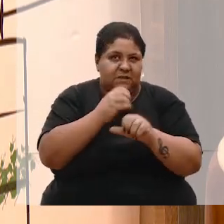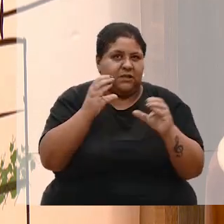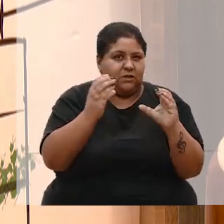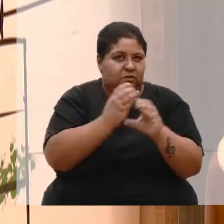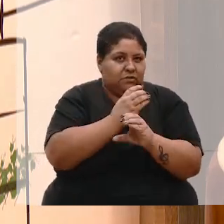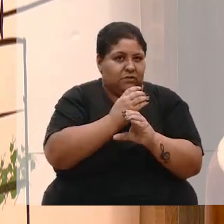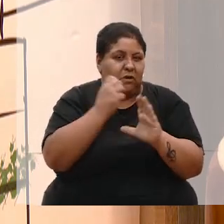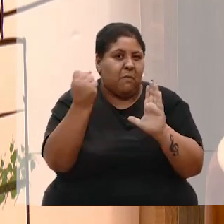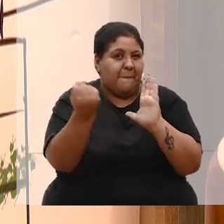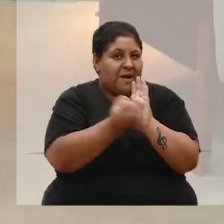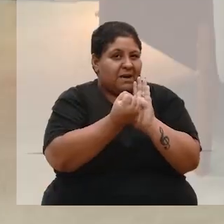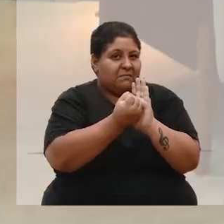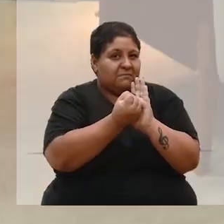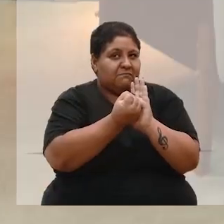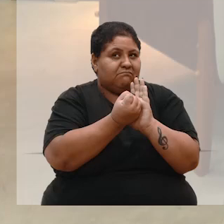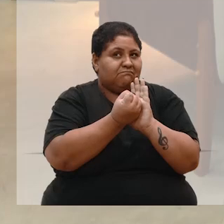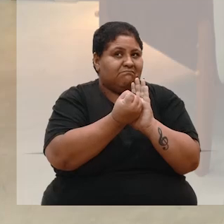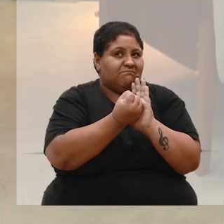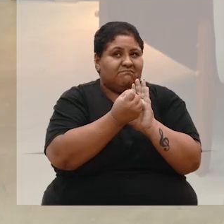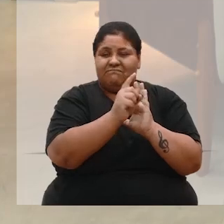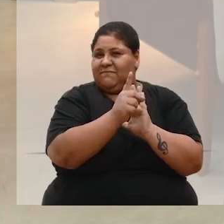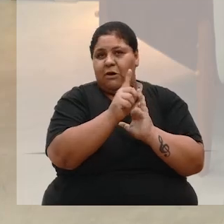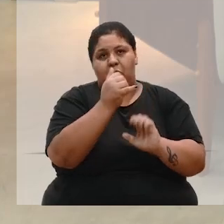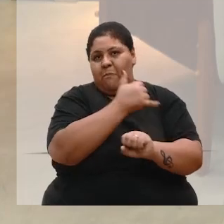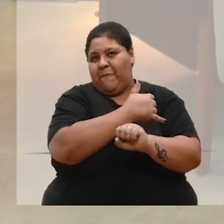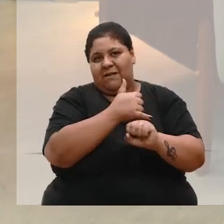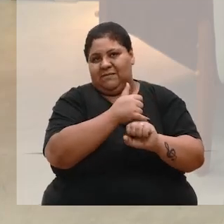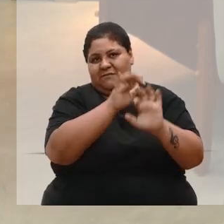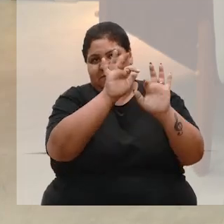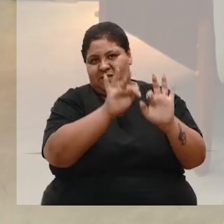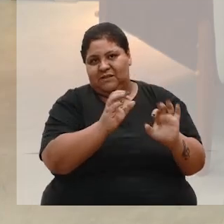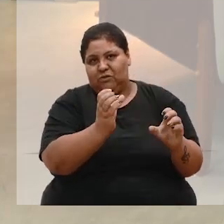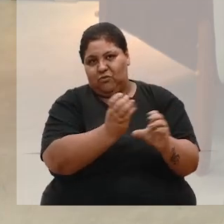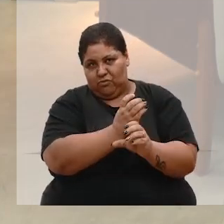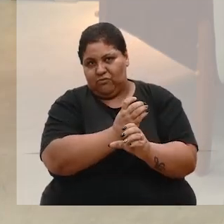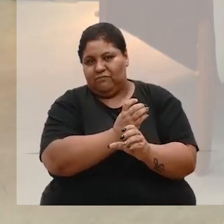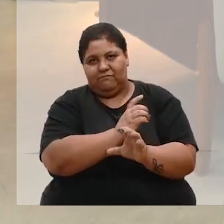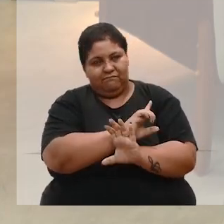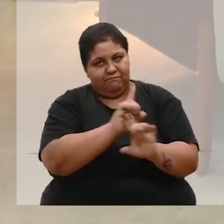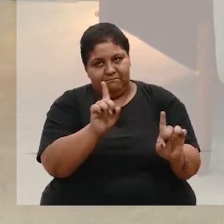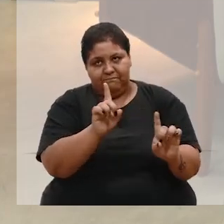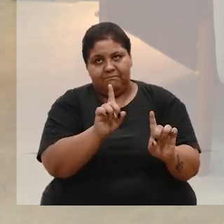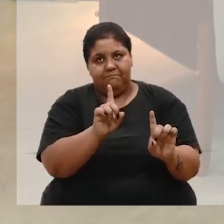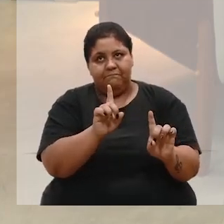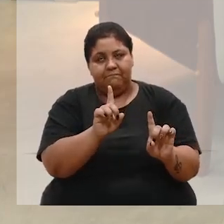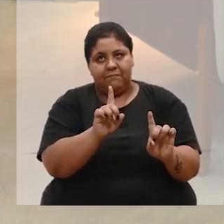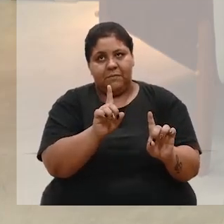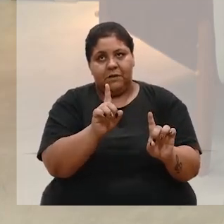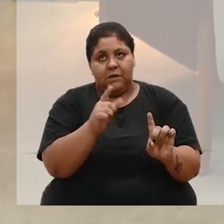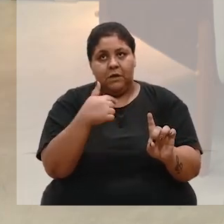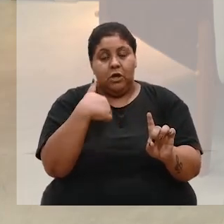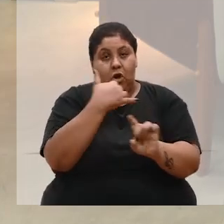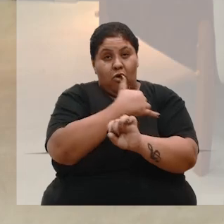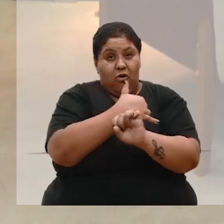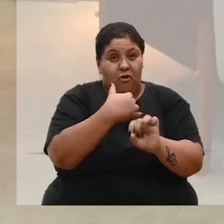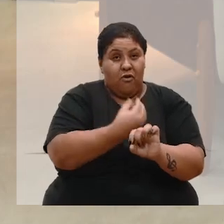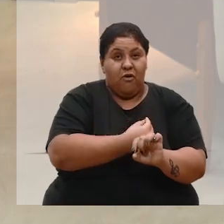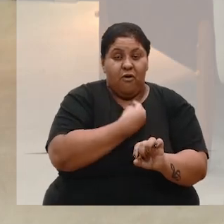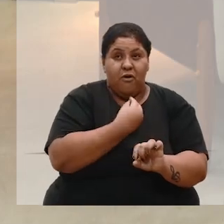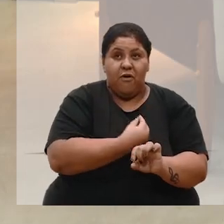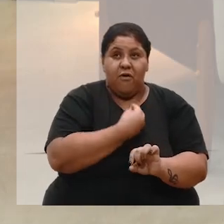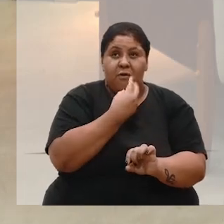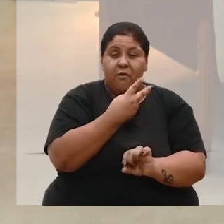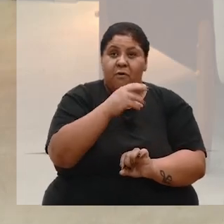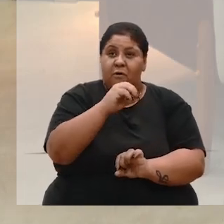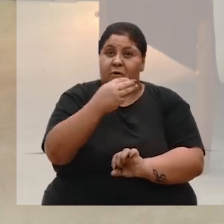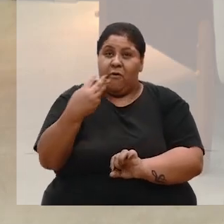que fica. Não passa, Fábio. Eu dizer para você, sinceramente, não passa. Pelo que eu passei, por essas 203